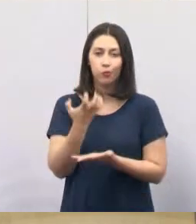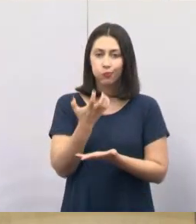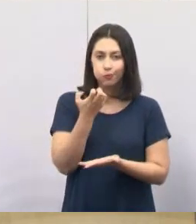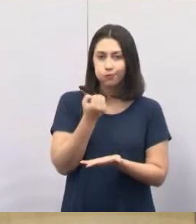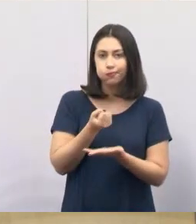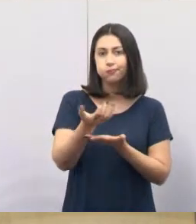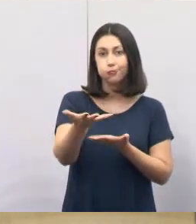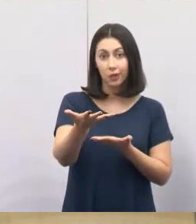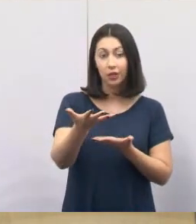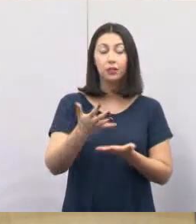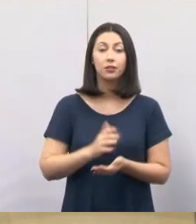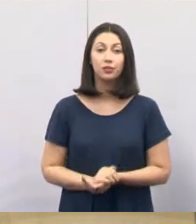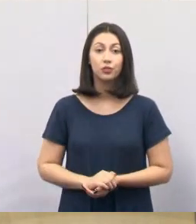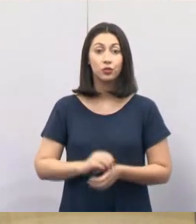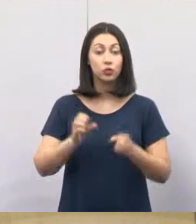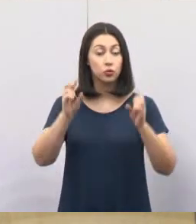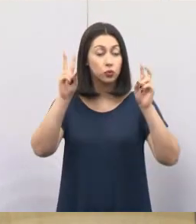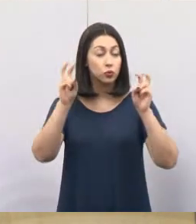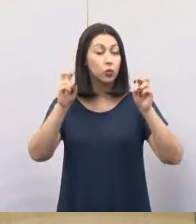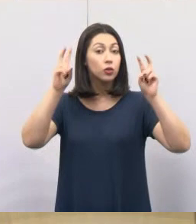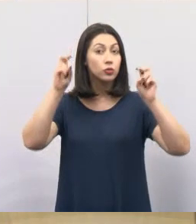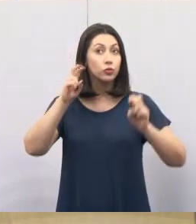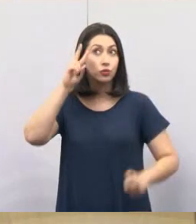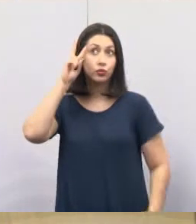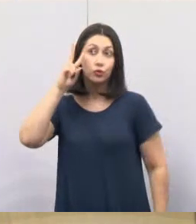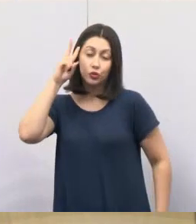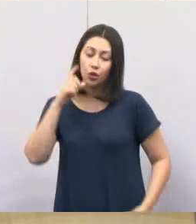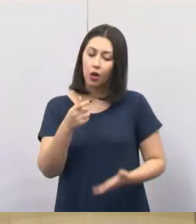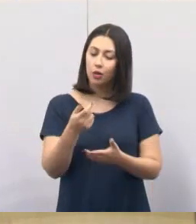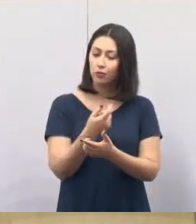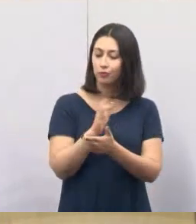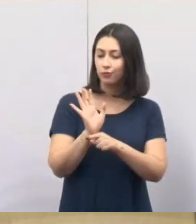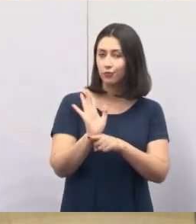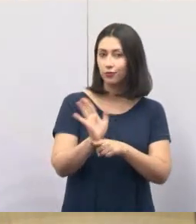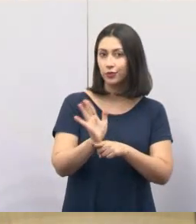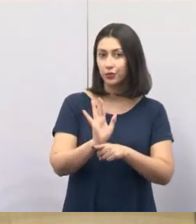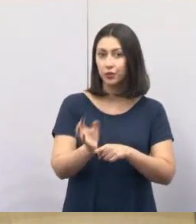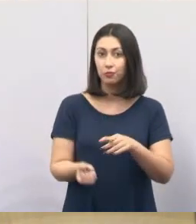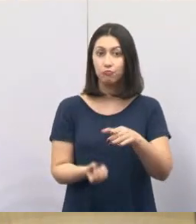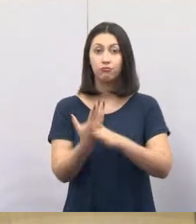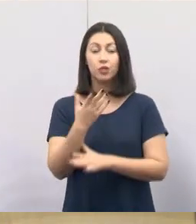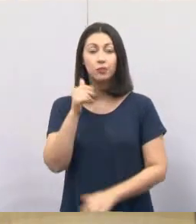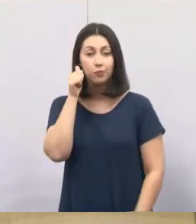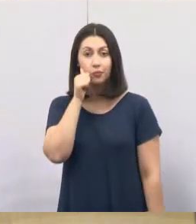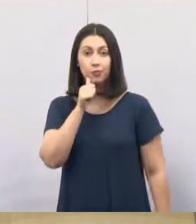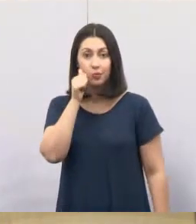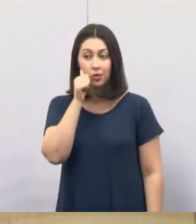dramatologia contemporânea brasileira feito por mulheres. ou